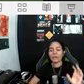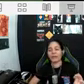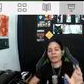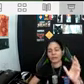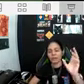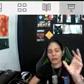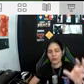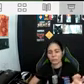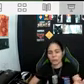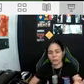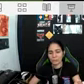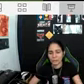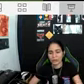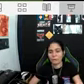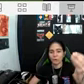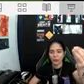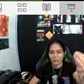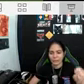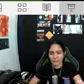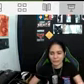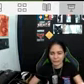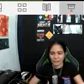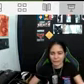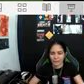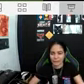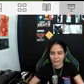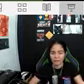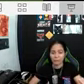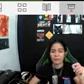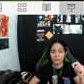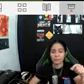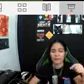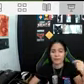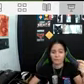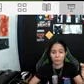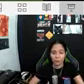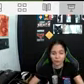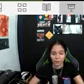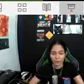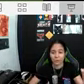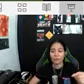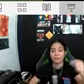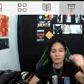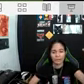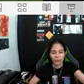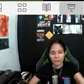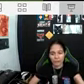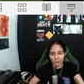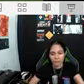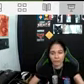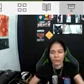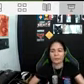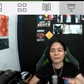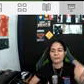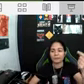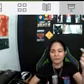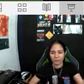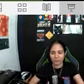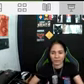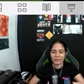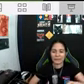sem ser transparente, e a amostra B foi material transparente, então isso é uma variação de objeto a qual você coletou,